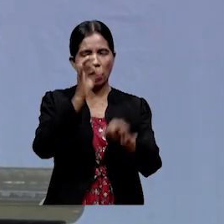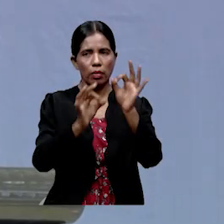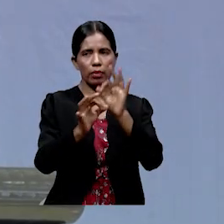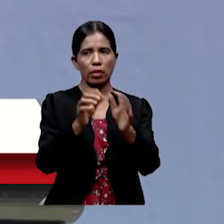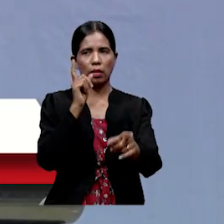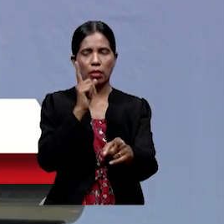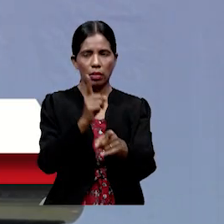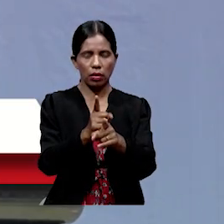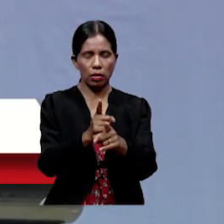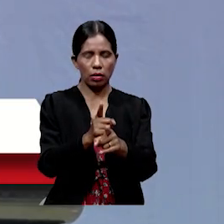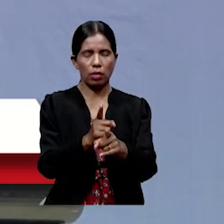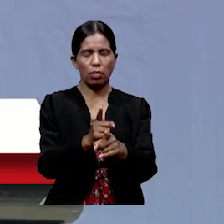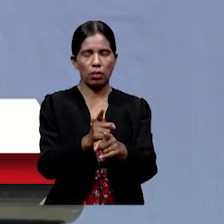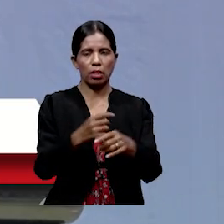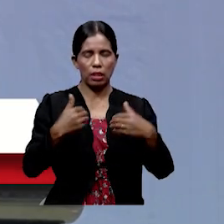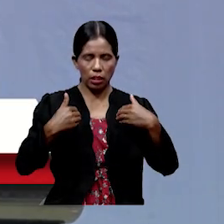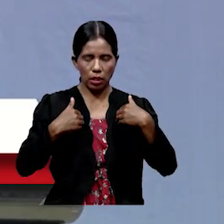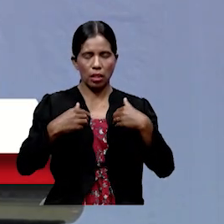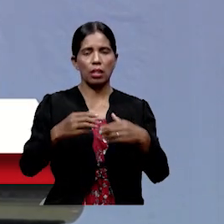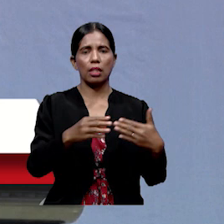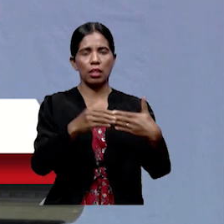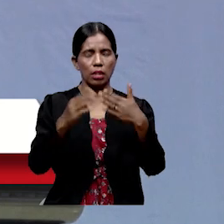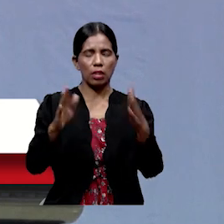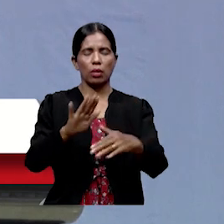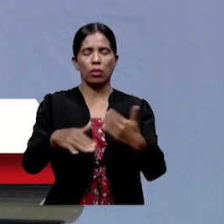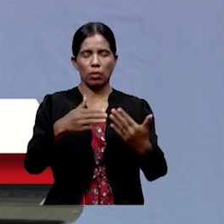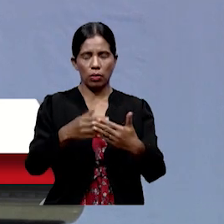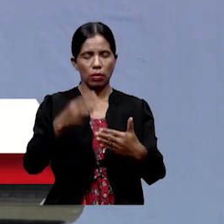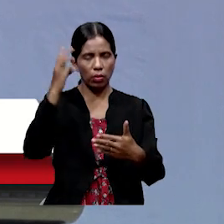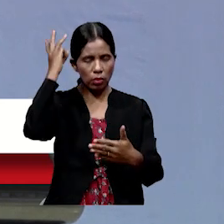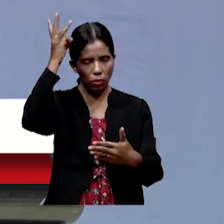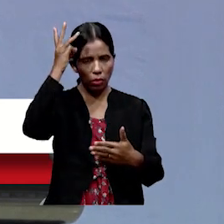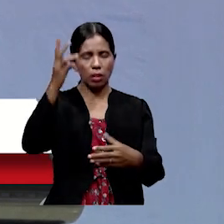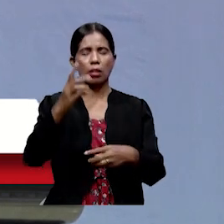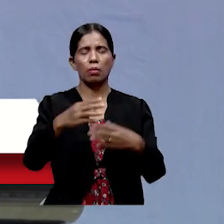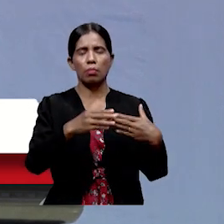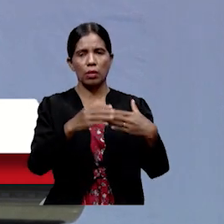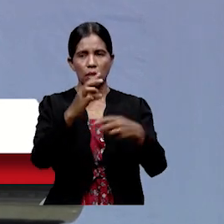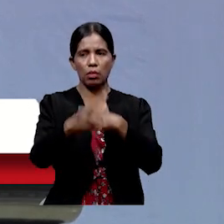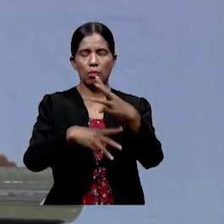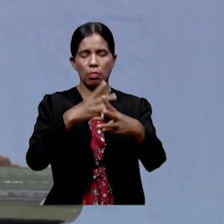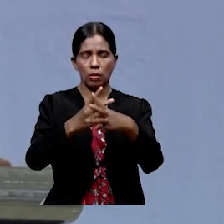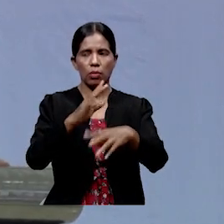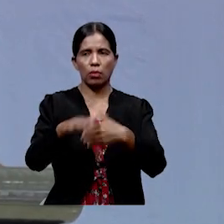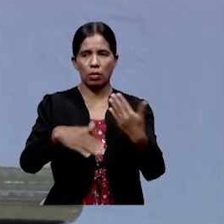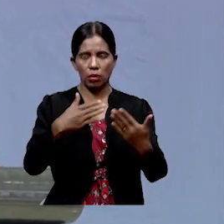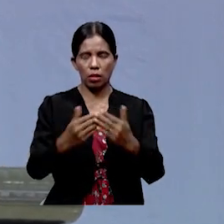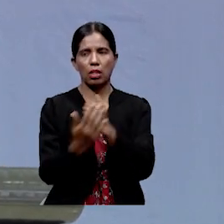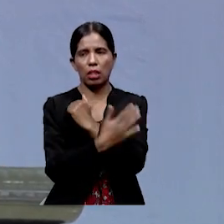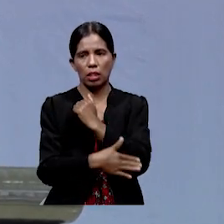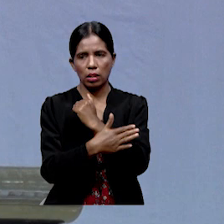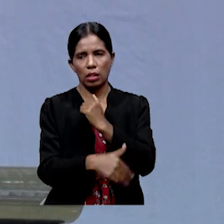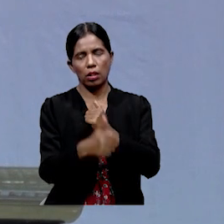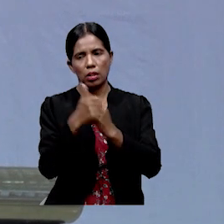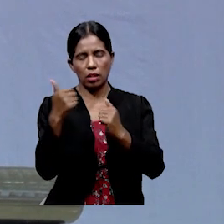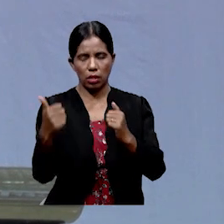que preocupação, líder ser outro dia mundo, né? Ele viu líder ser aí as noções em